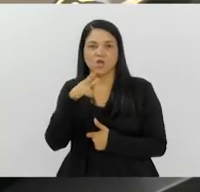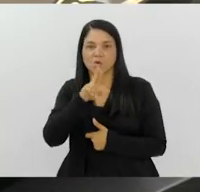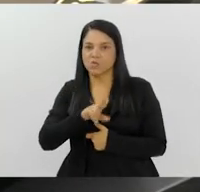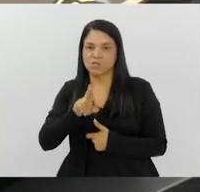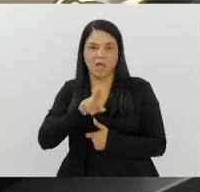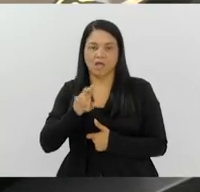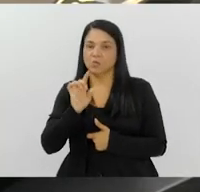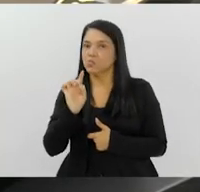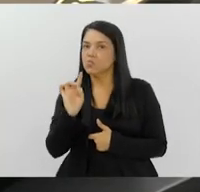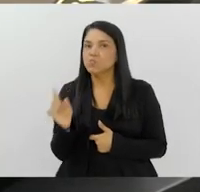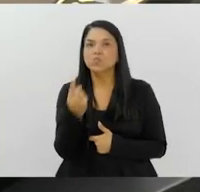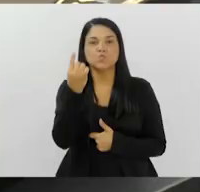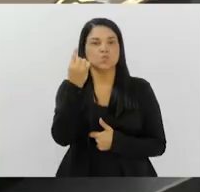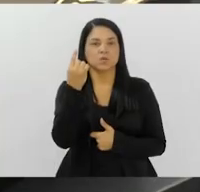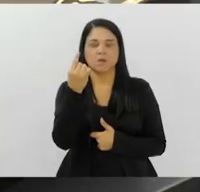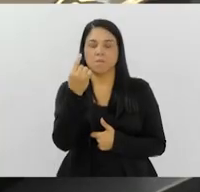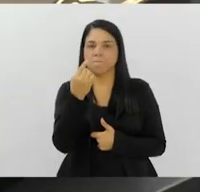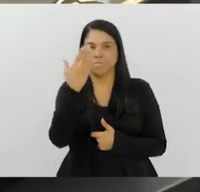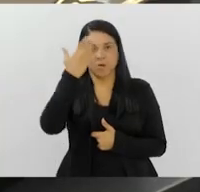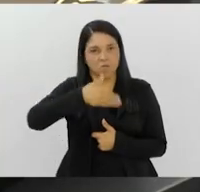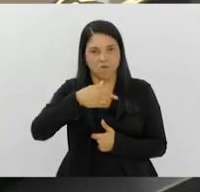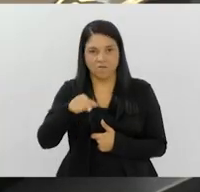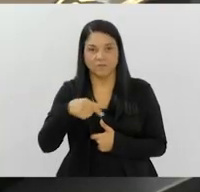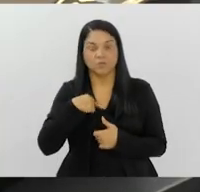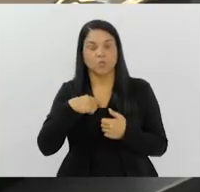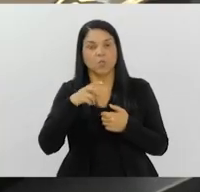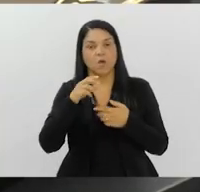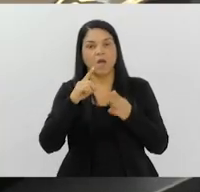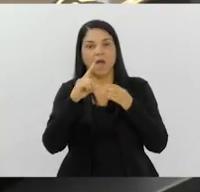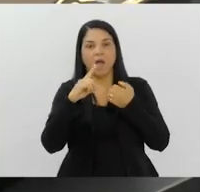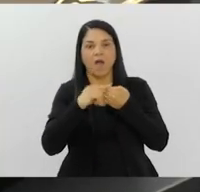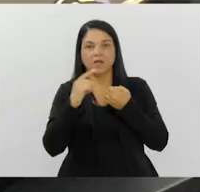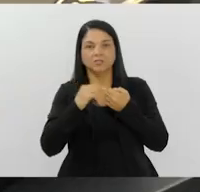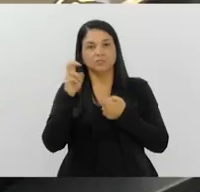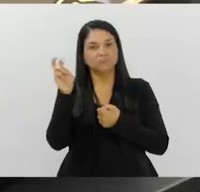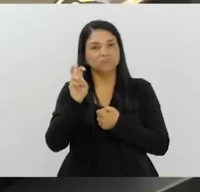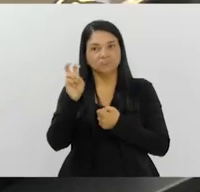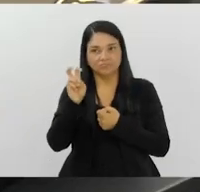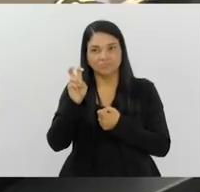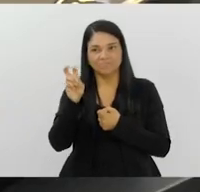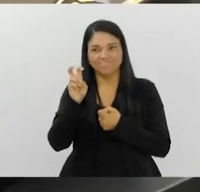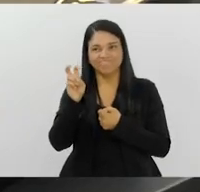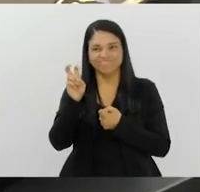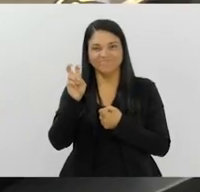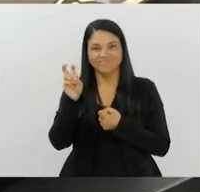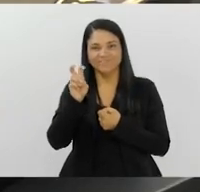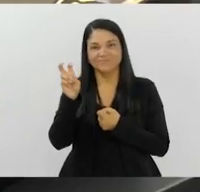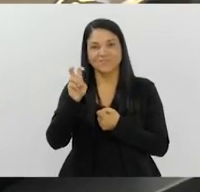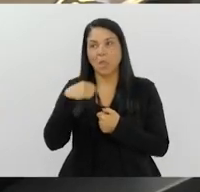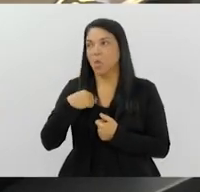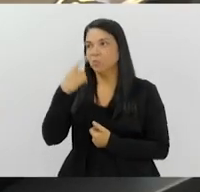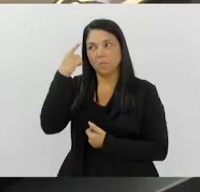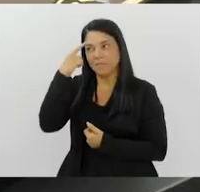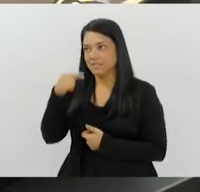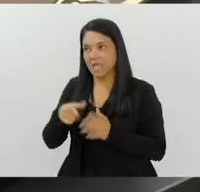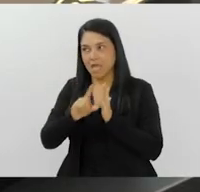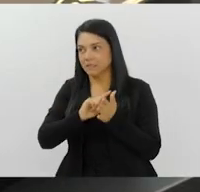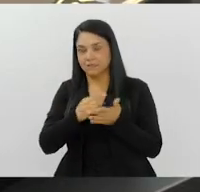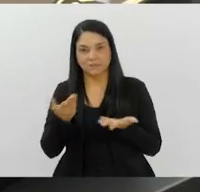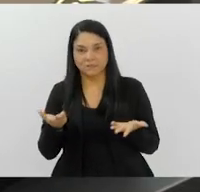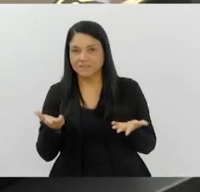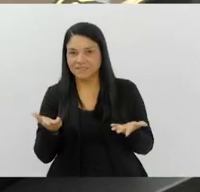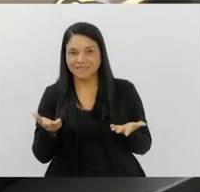prova perfeito Então nesse inciso Nesse artigo 5to a gente col como não pensei nisso antes é então Nesse artigo a